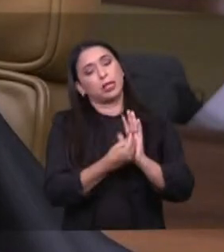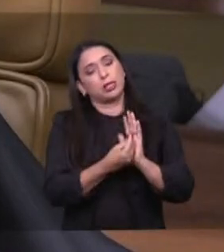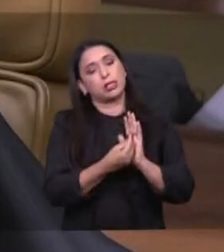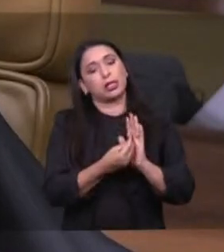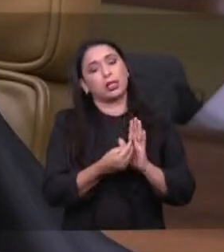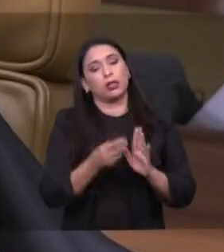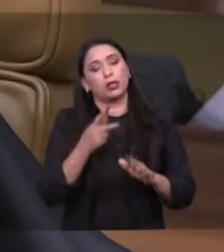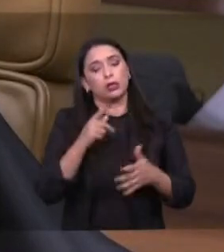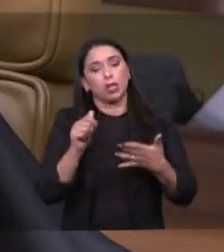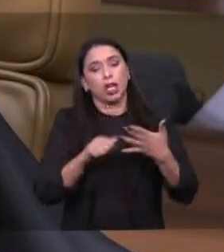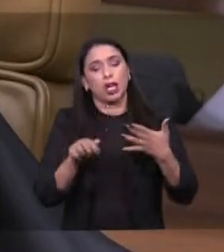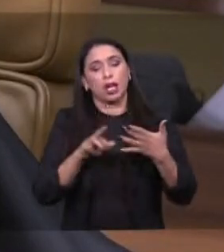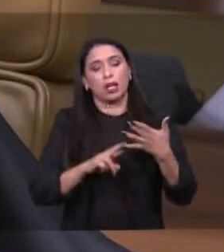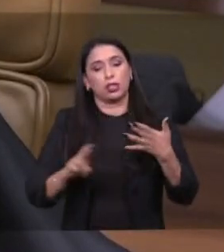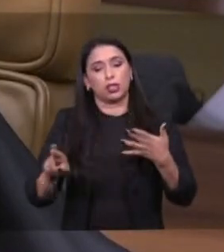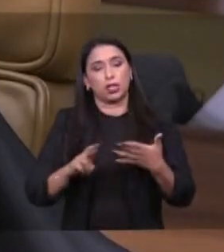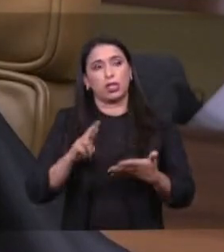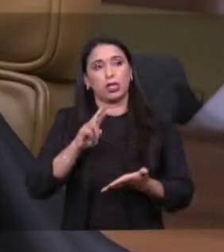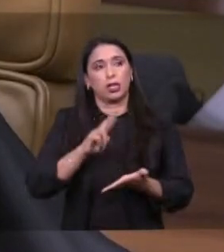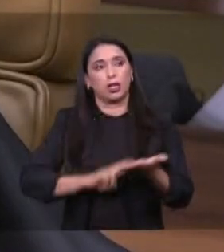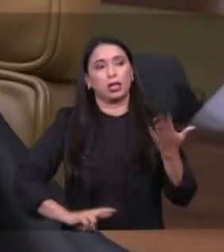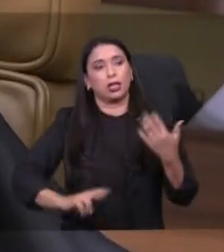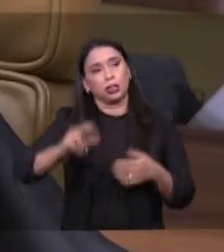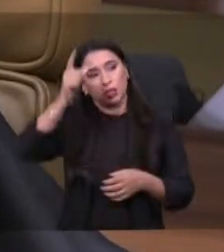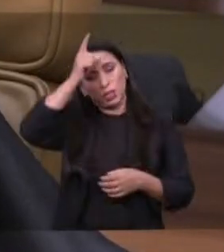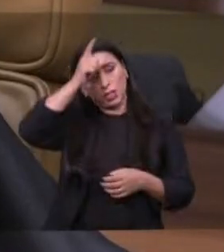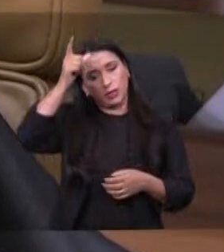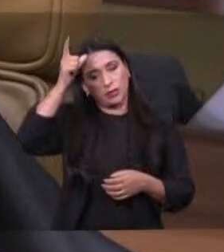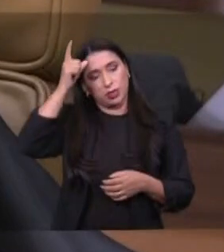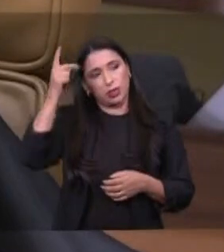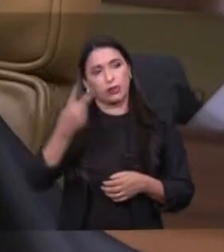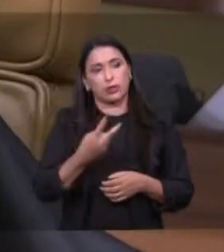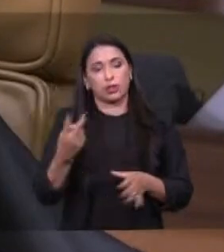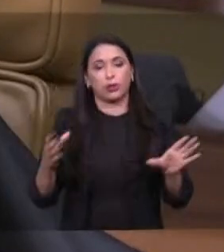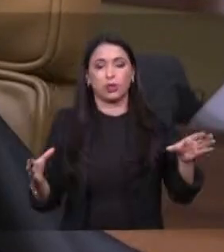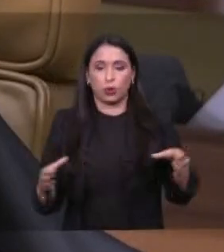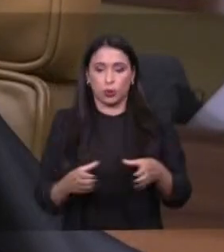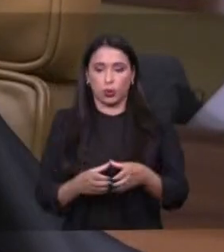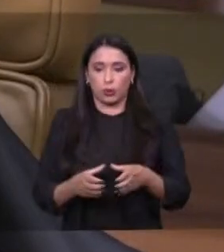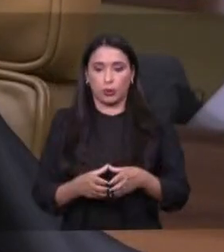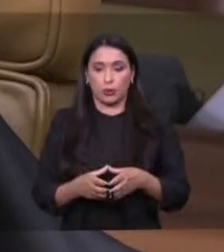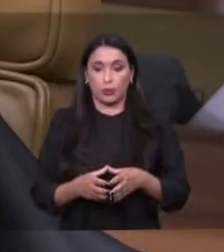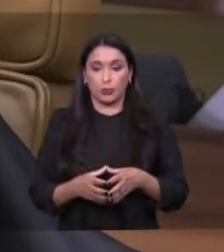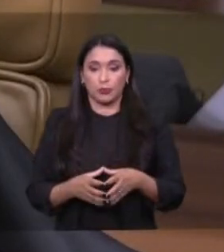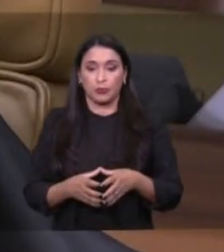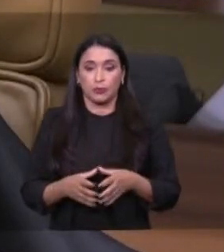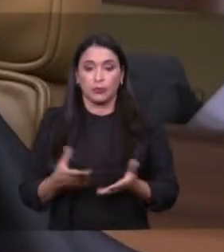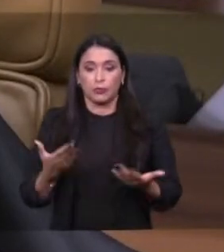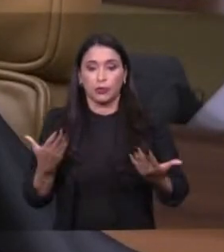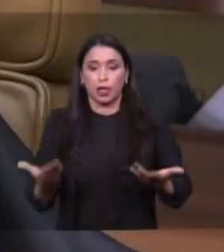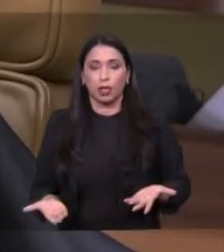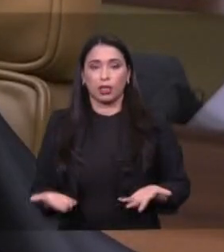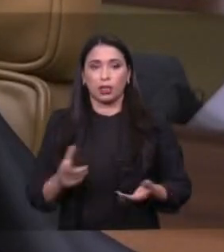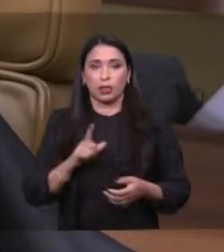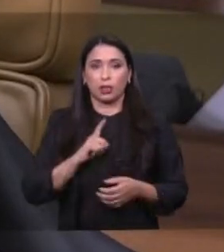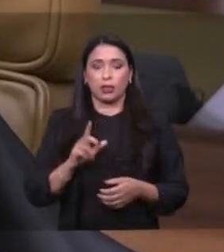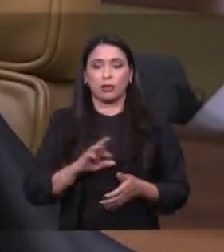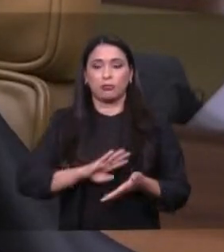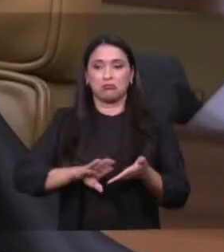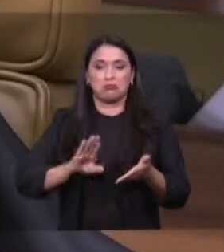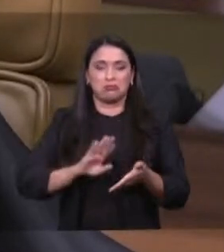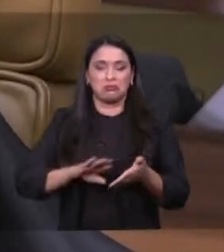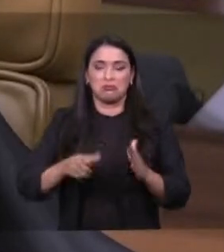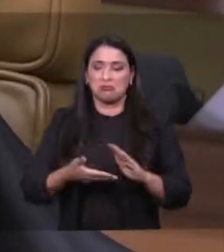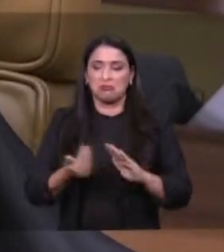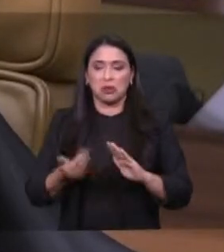49.566, agravo regimental, relator ministro Ricardo Lewandowski, segunda turma. Digo, então, que o cumprimento a destempo não exclui o poder